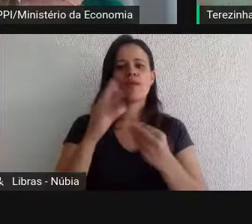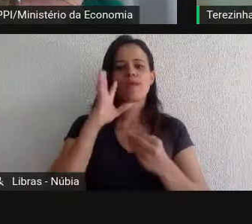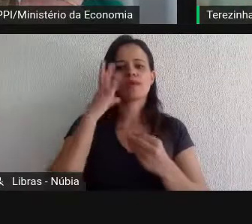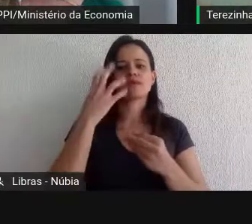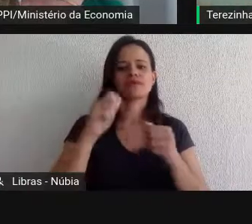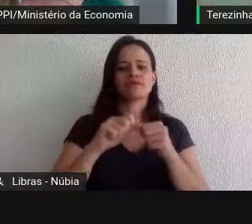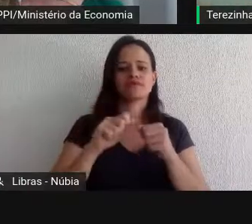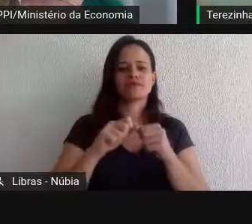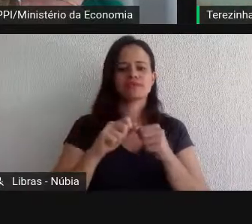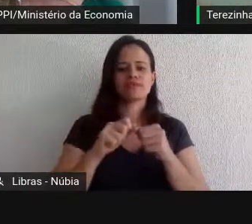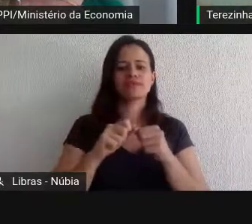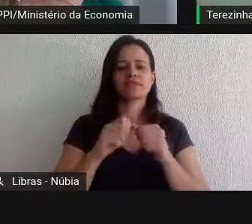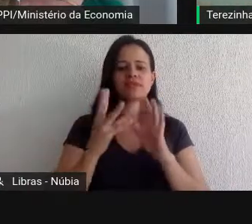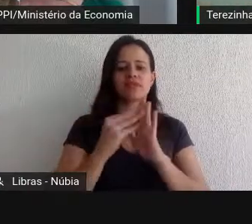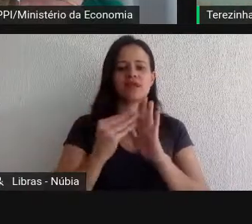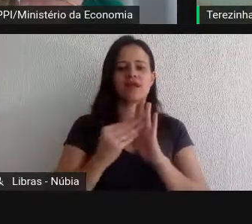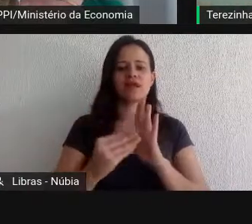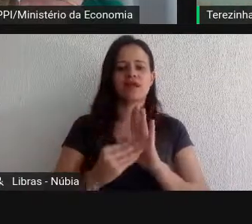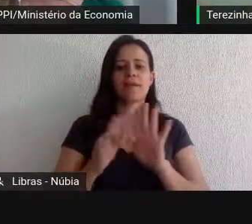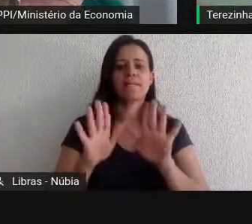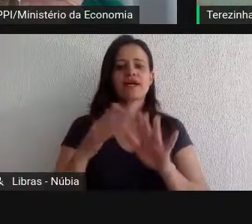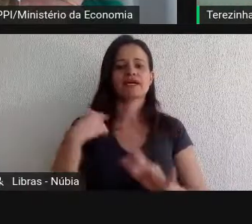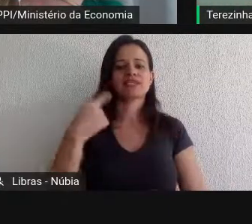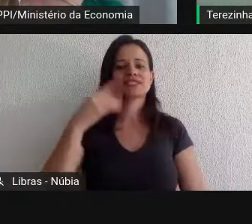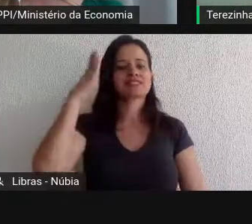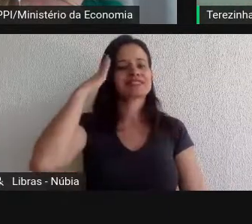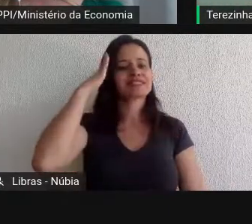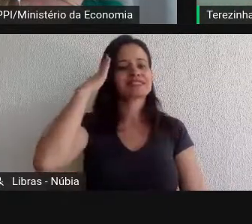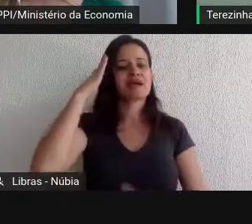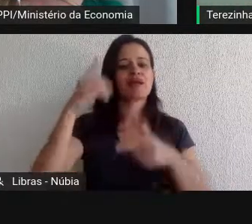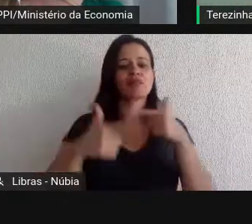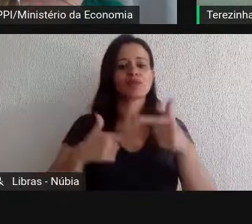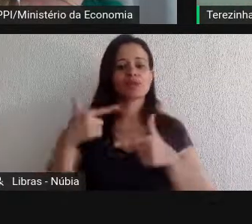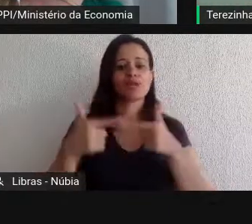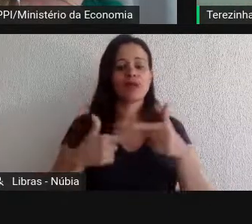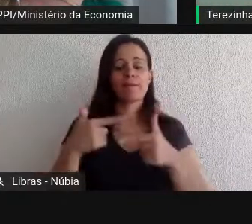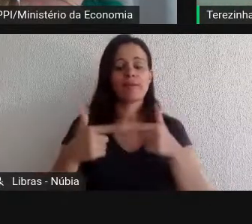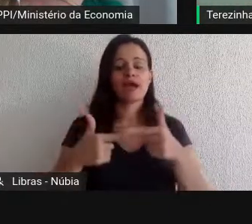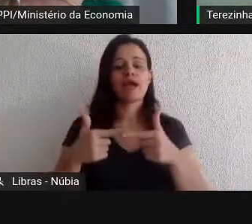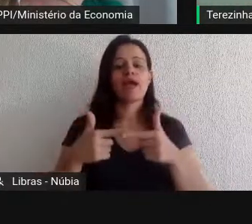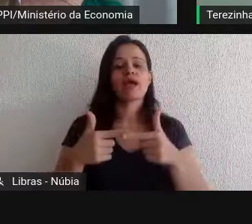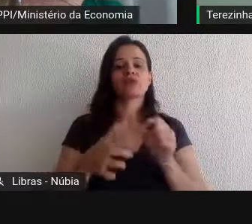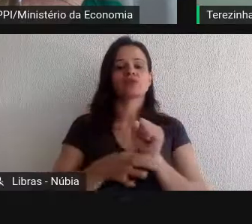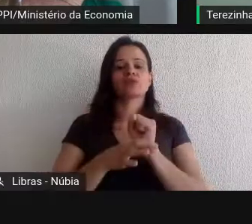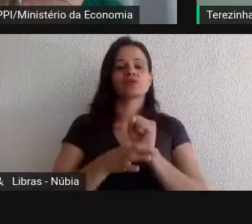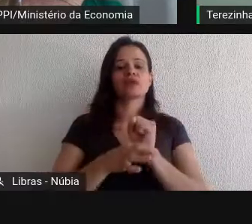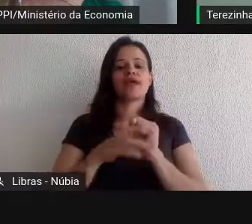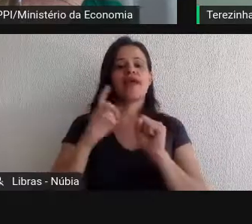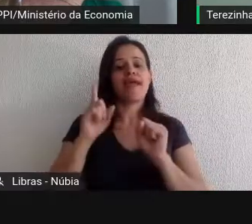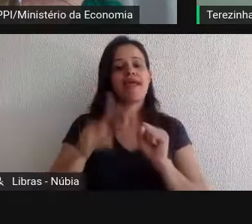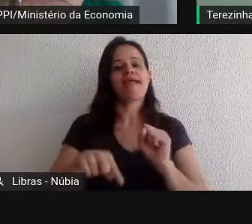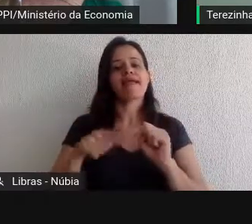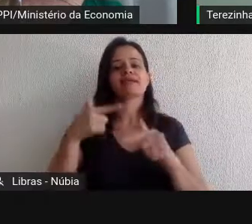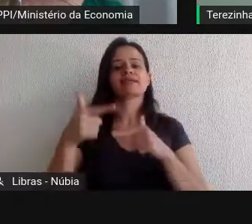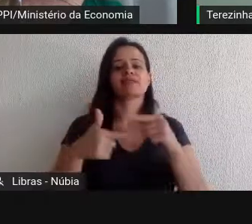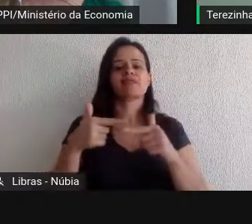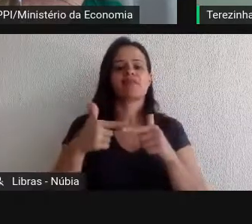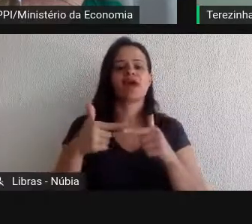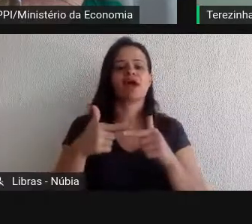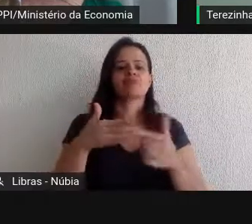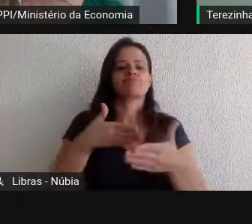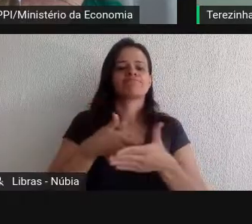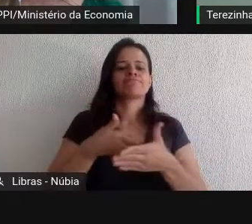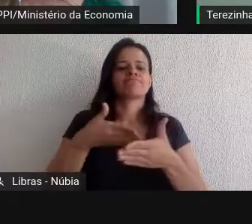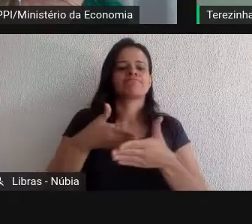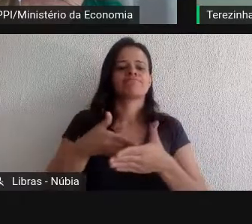pelas bases de dados, mas a gente sabe que o trabalho de dissertação, ele é um trabalho restrito, ele